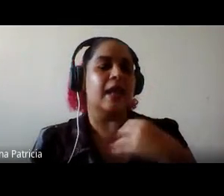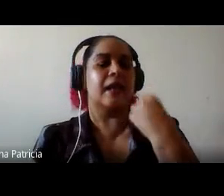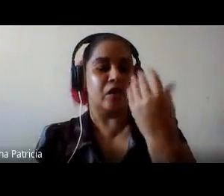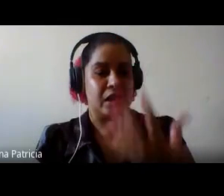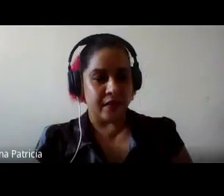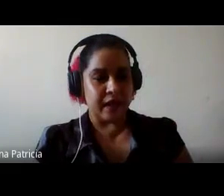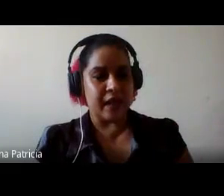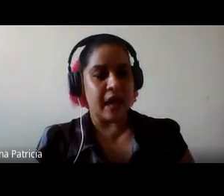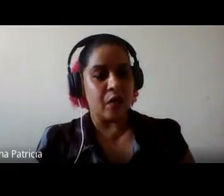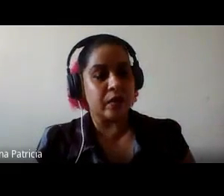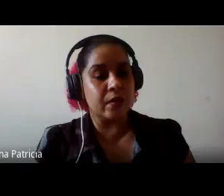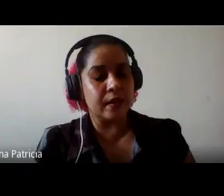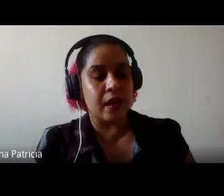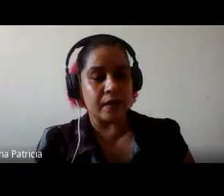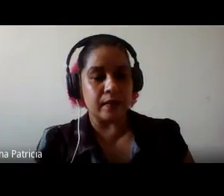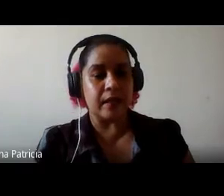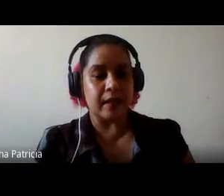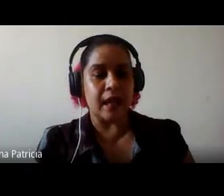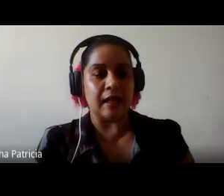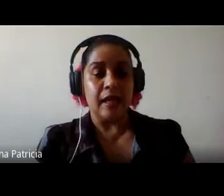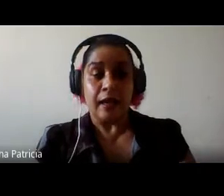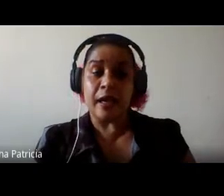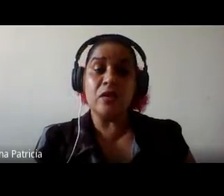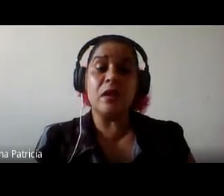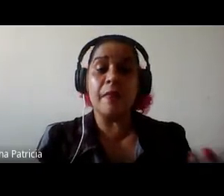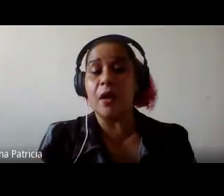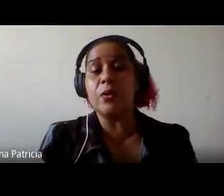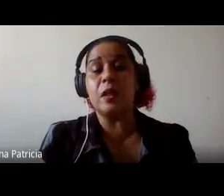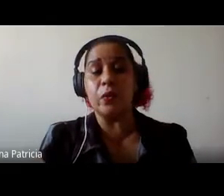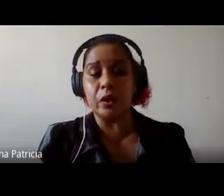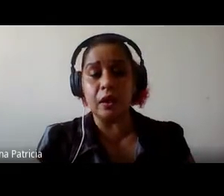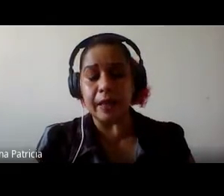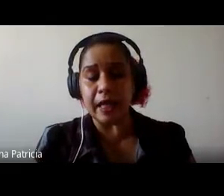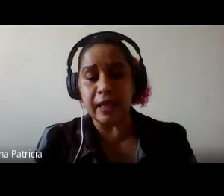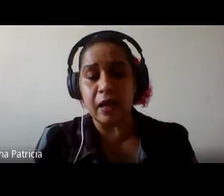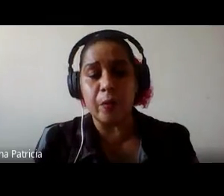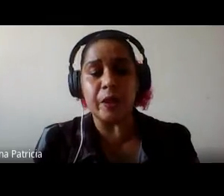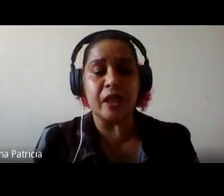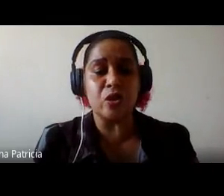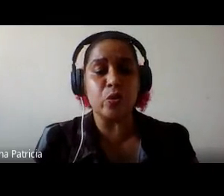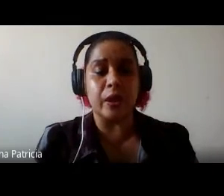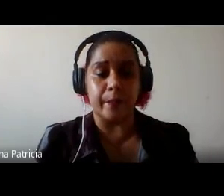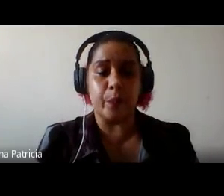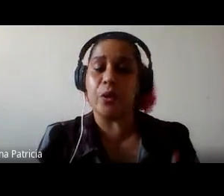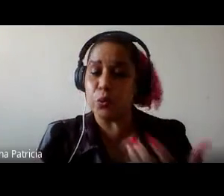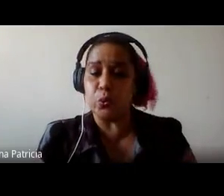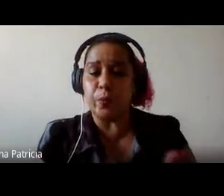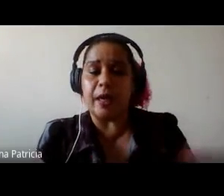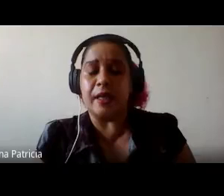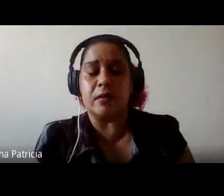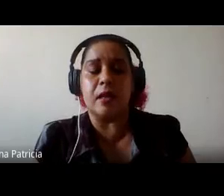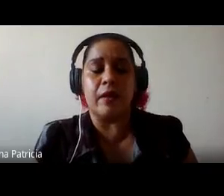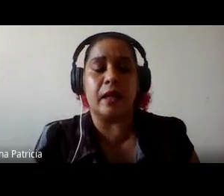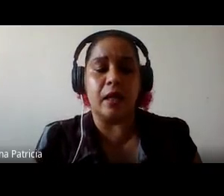dessas características, ele vai criar o seu sinal, a sua identidade. E isso também é um símbolo de intimidade dentro da comunidade surda, porque o